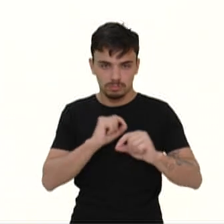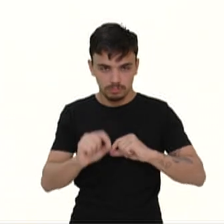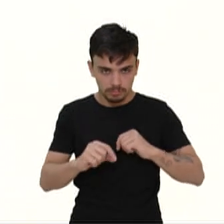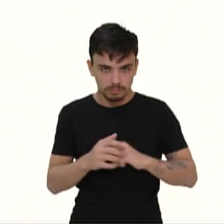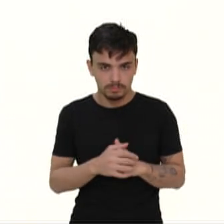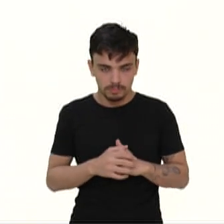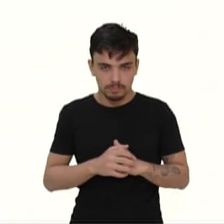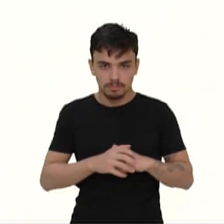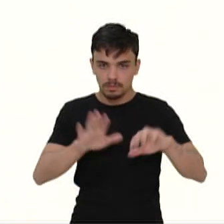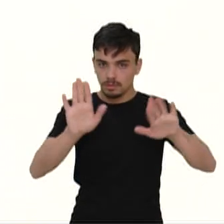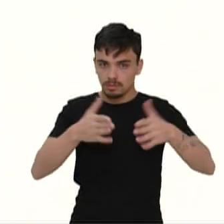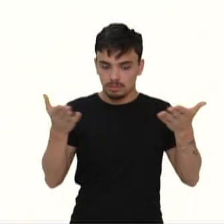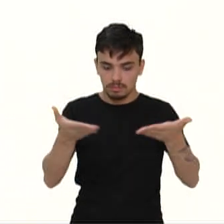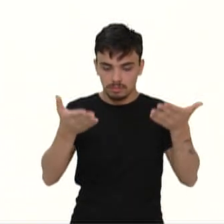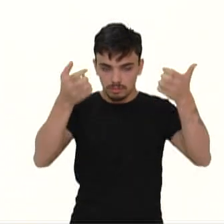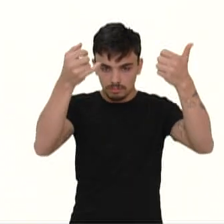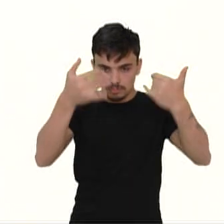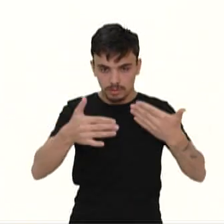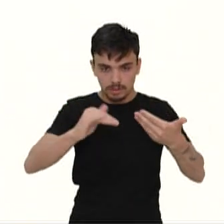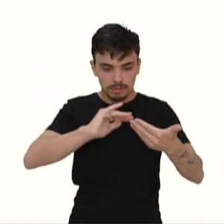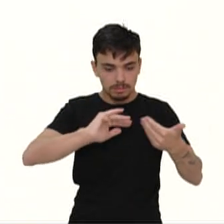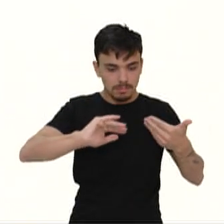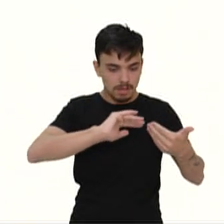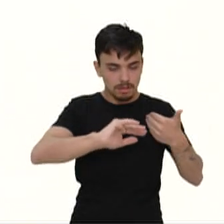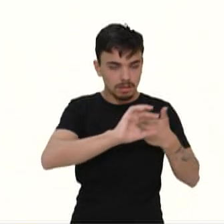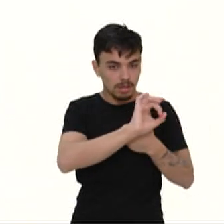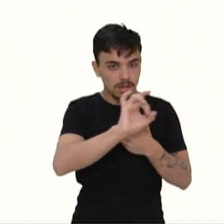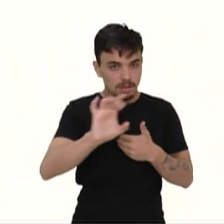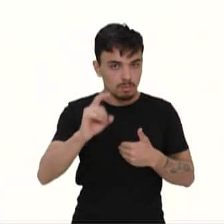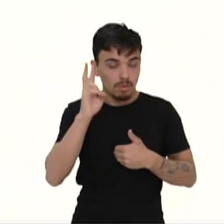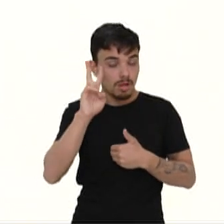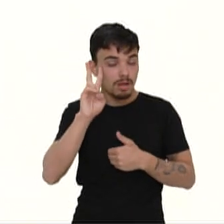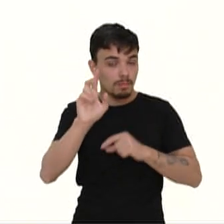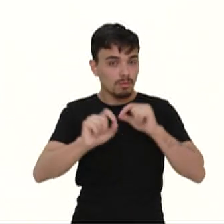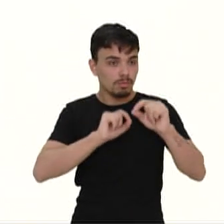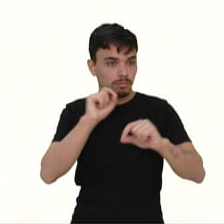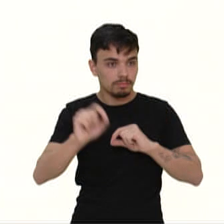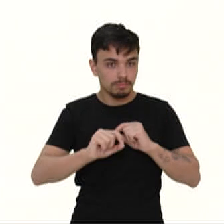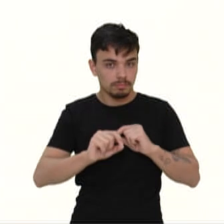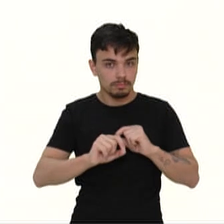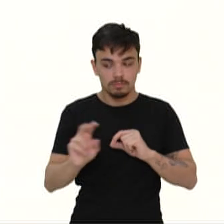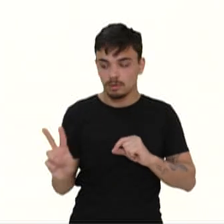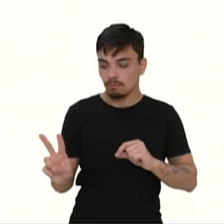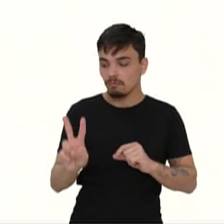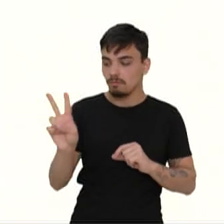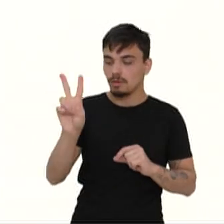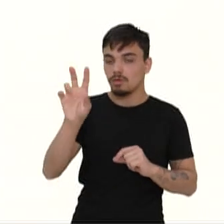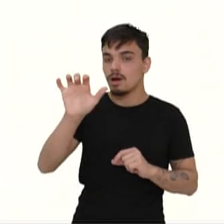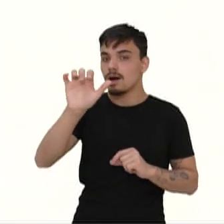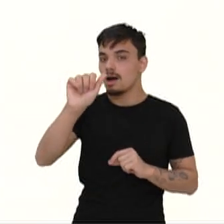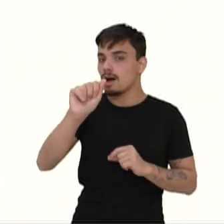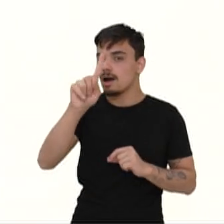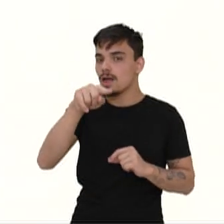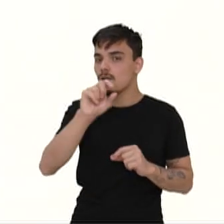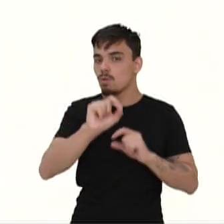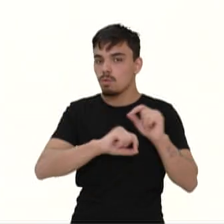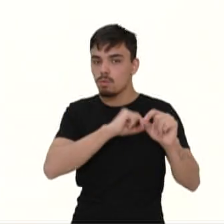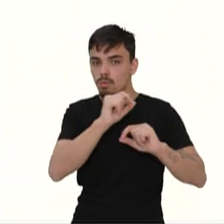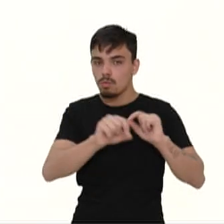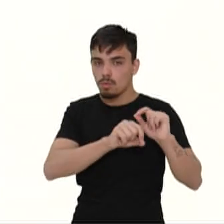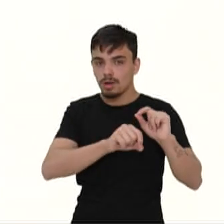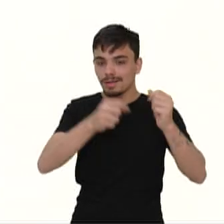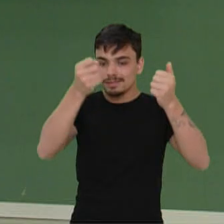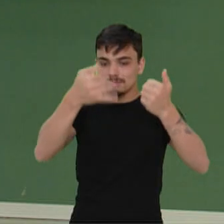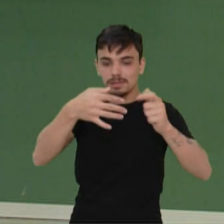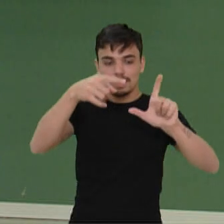Vamos falar de cada um separadamente, né? Mas lembre-se do seguinte, o valor do A, ele vai dizer para a gente da